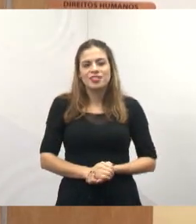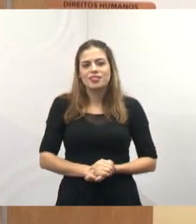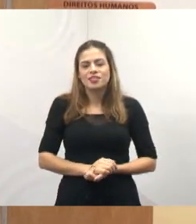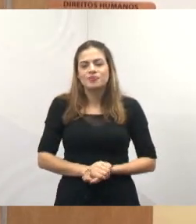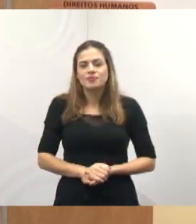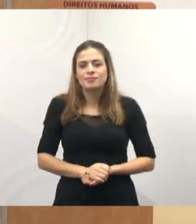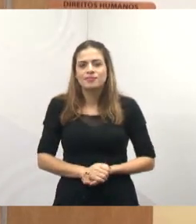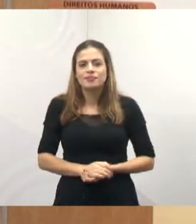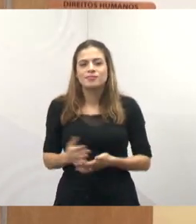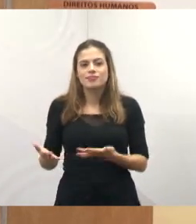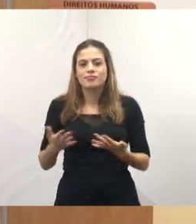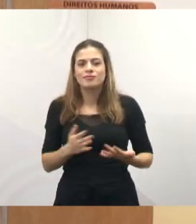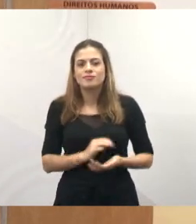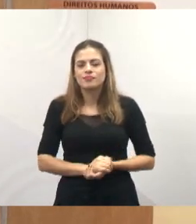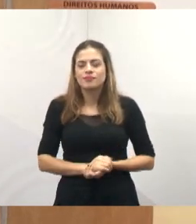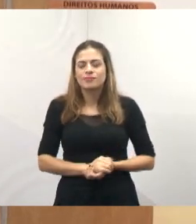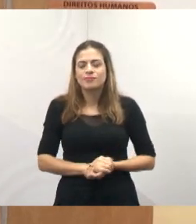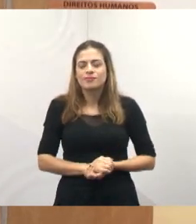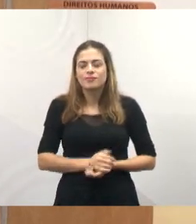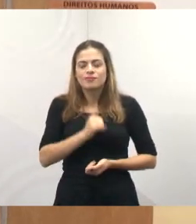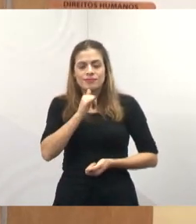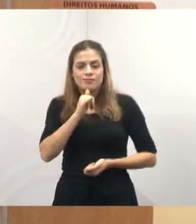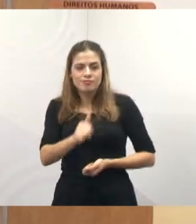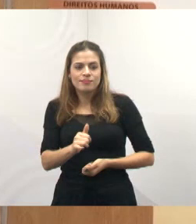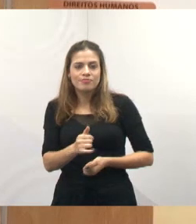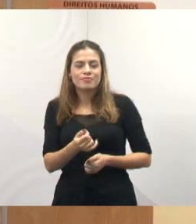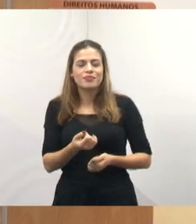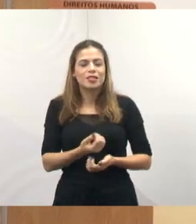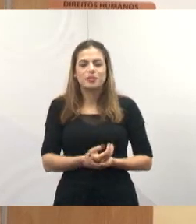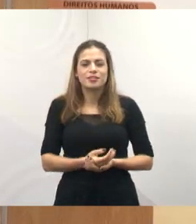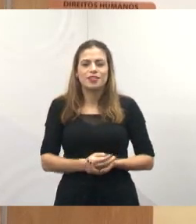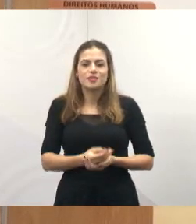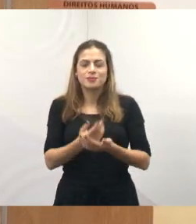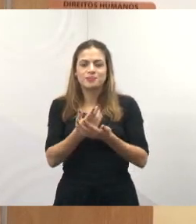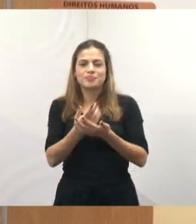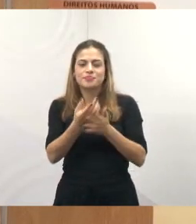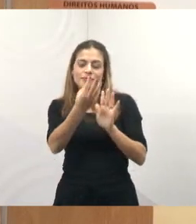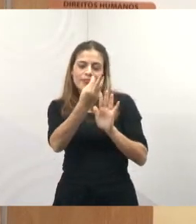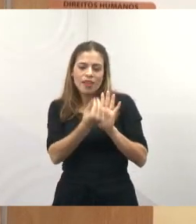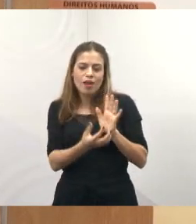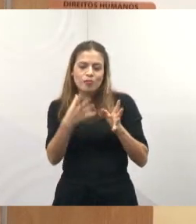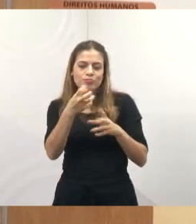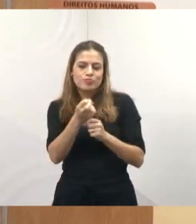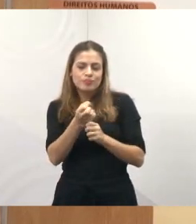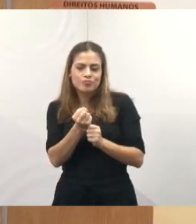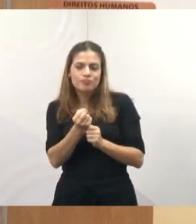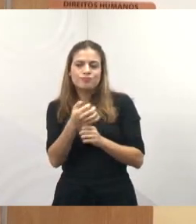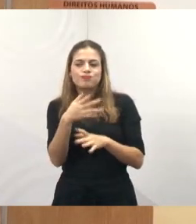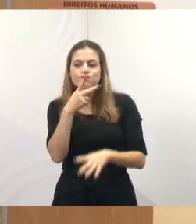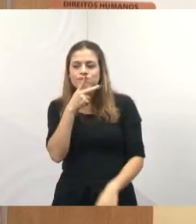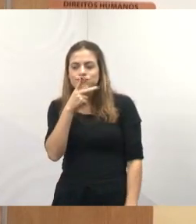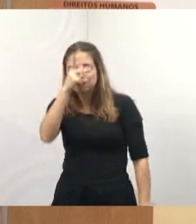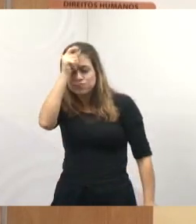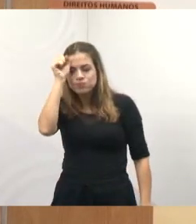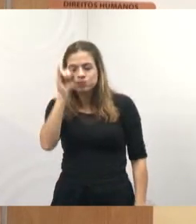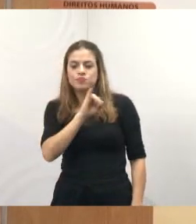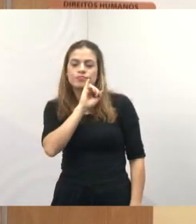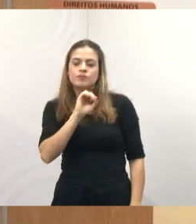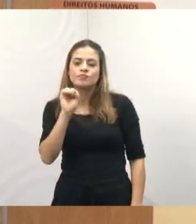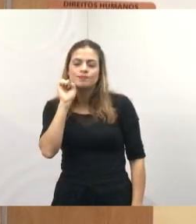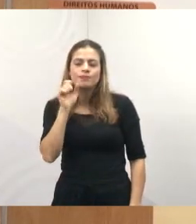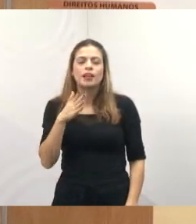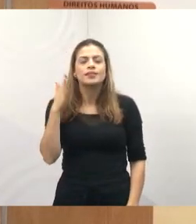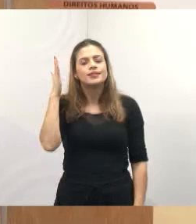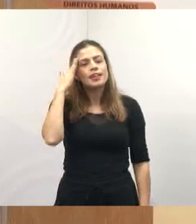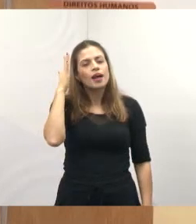aqui falar, né, em relação às prestações de conta do prefeito Isaías Santana. E a gente sabe da dificuldade que